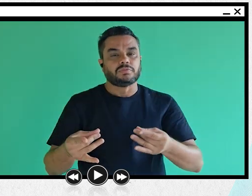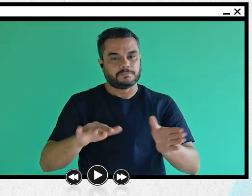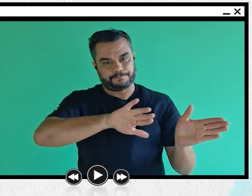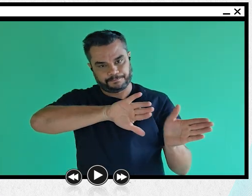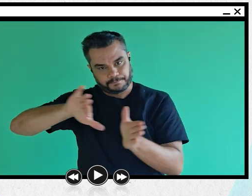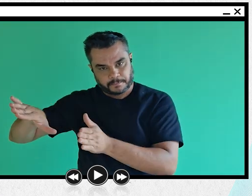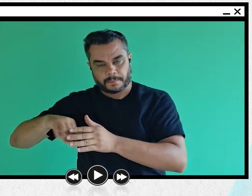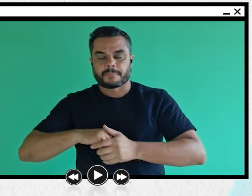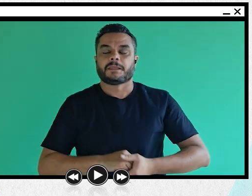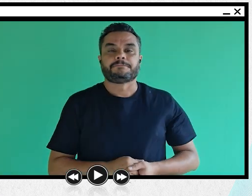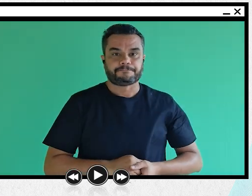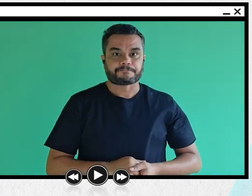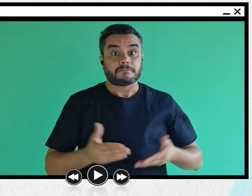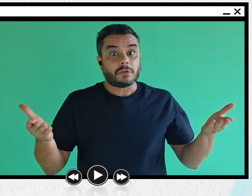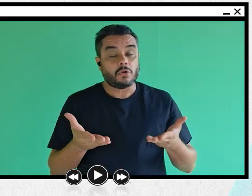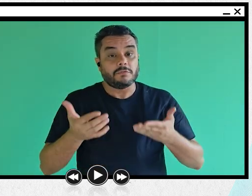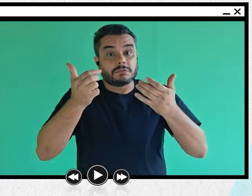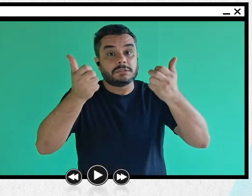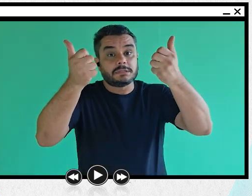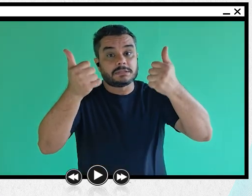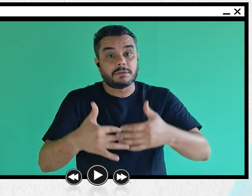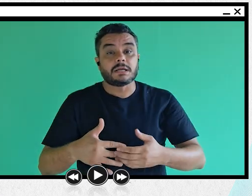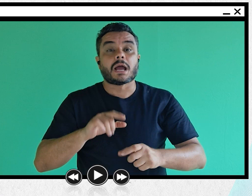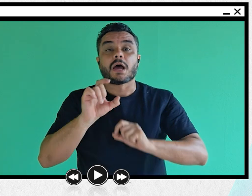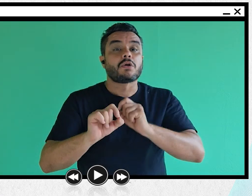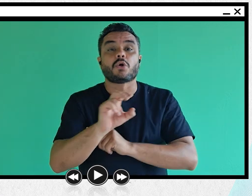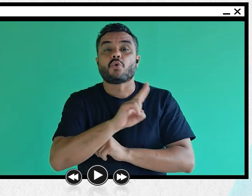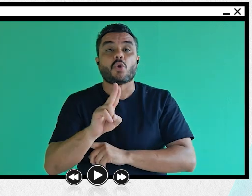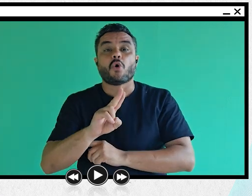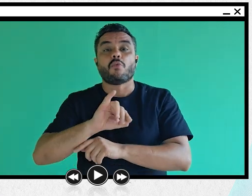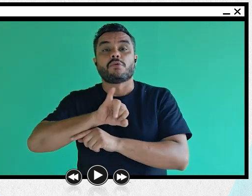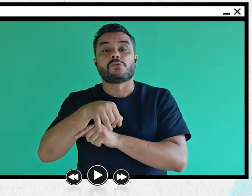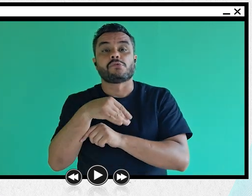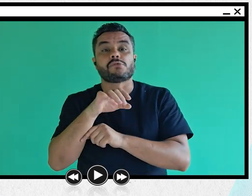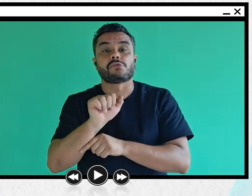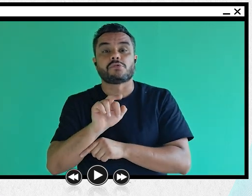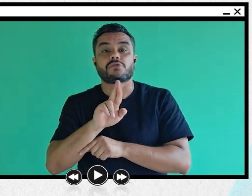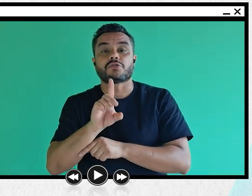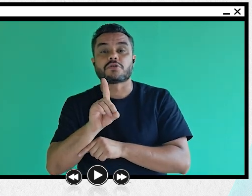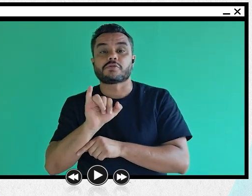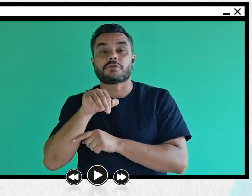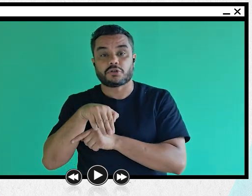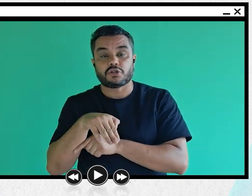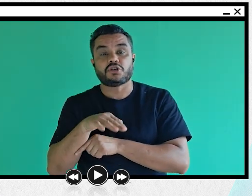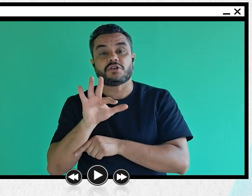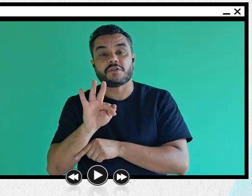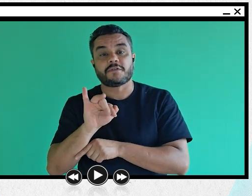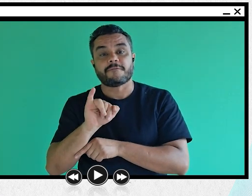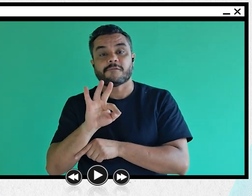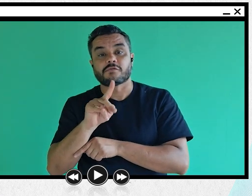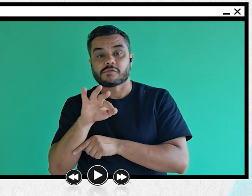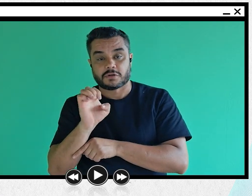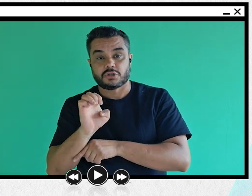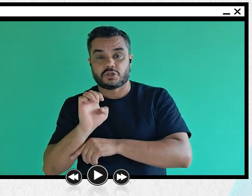trabalho. Pois bem, agora a gente vai falar sobre o jardim filtrante que é utilizado para o tratamento das águas cinzas. Eu já